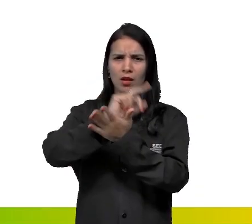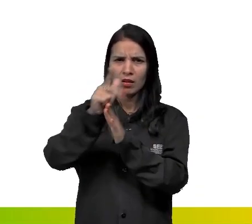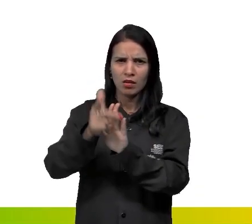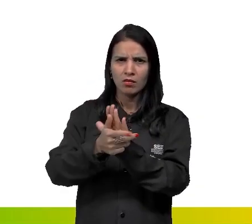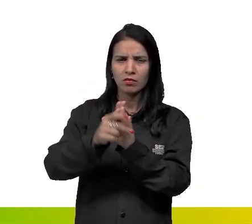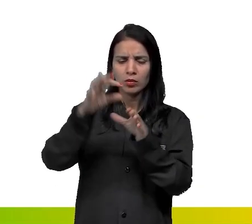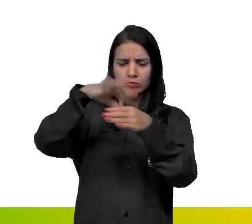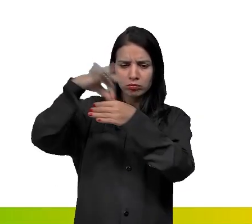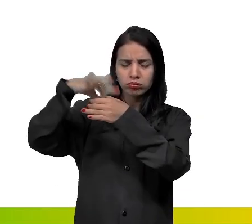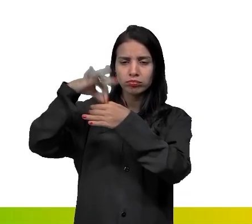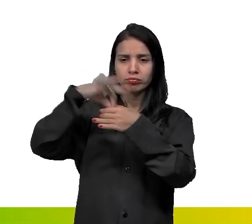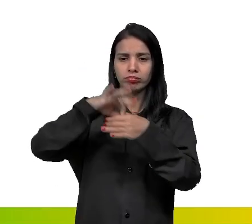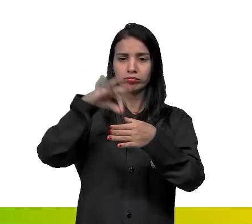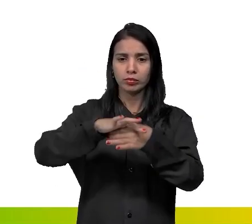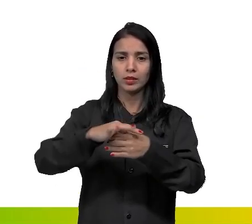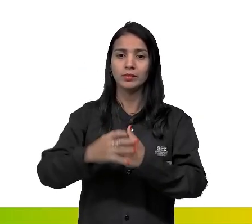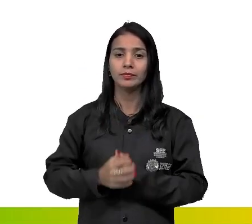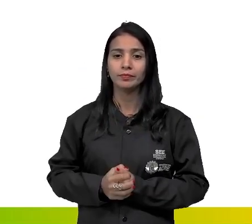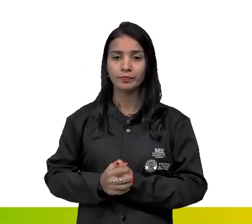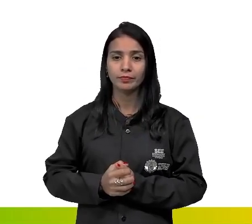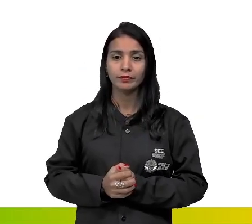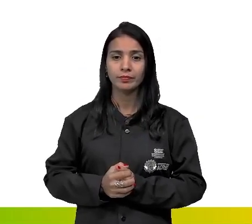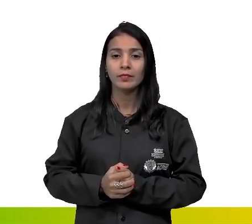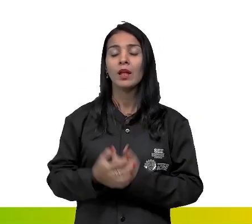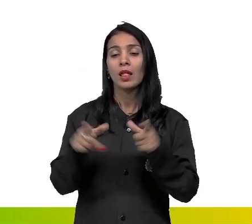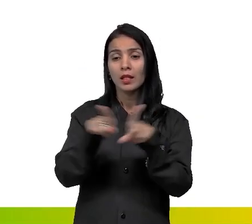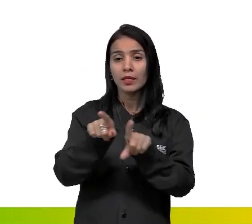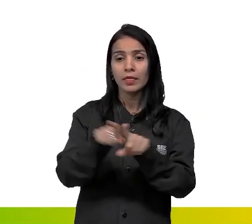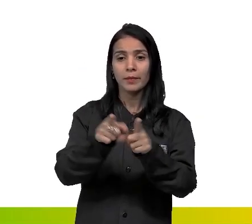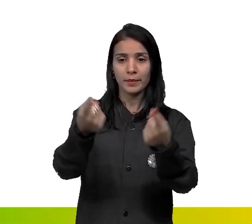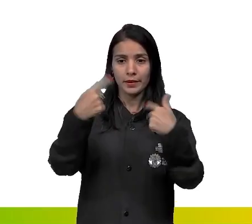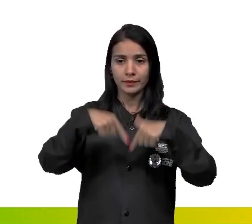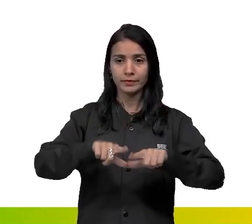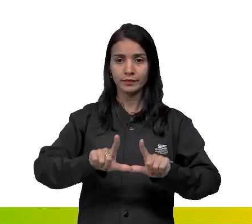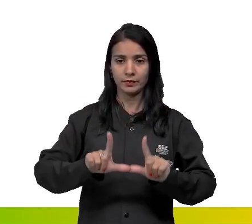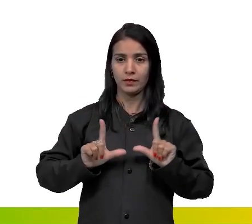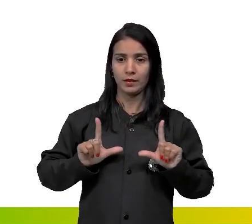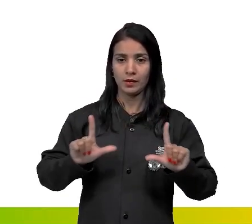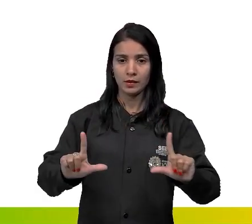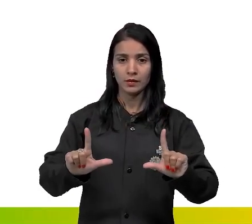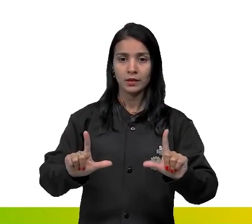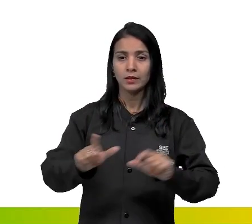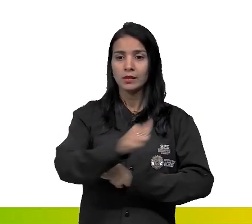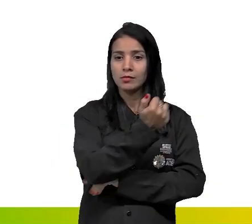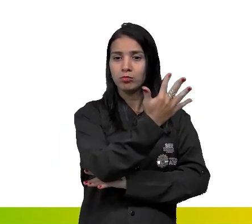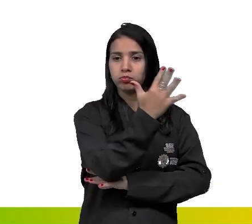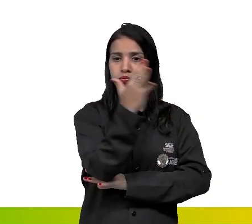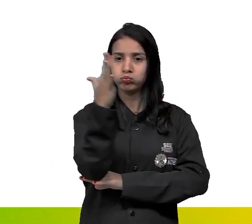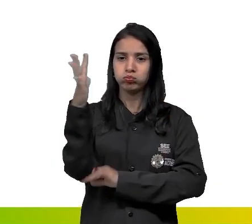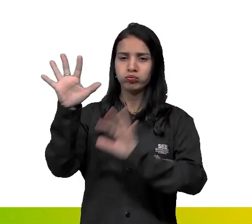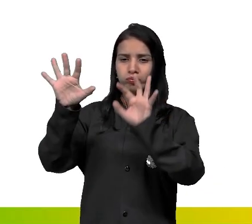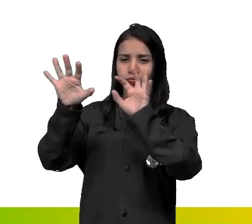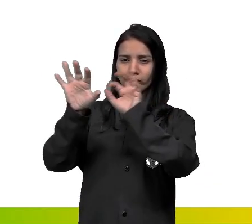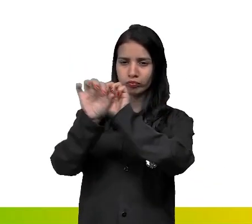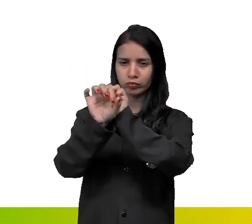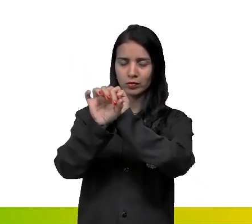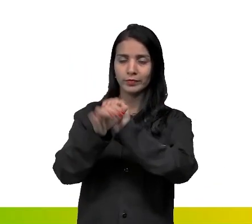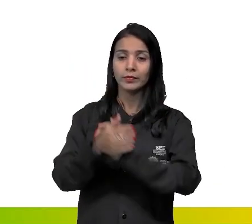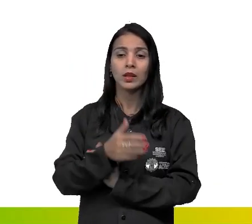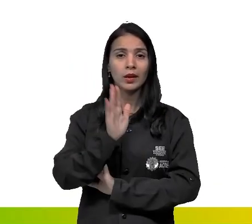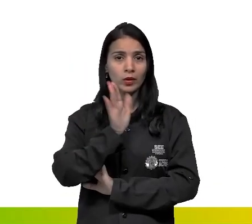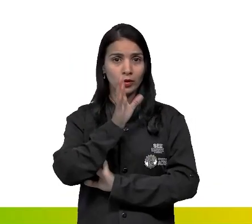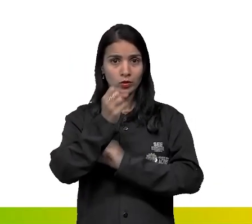Cerrado. E por último, não menos importante, a gente tem a Mata Atlântica. Como eu já falei anteriormente, ela